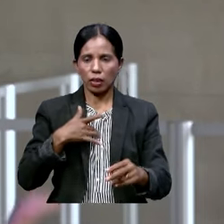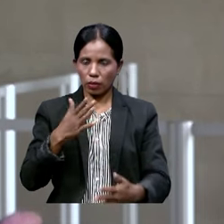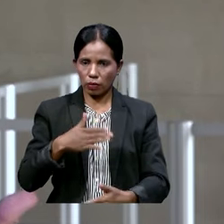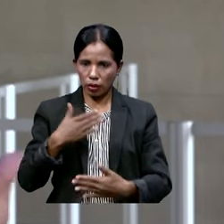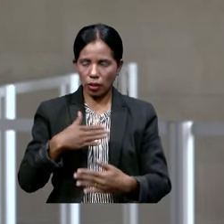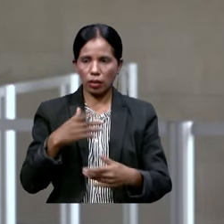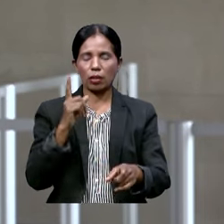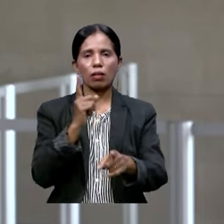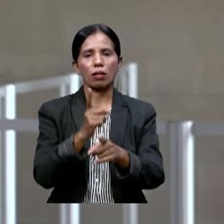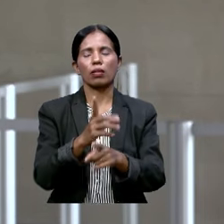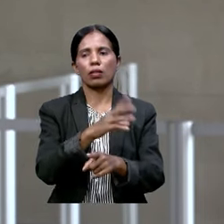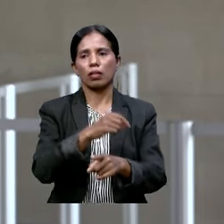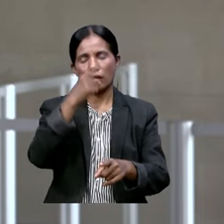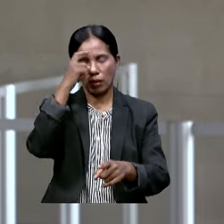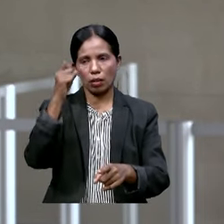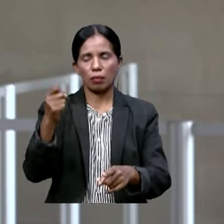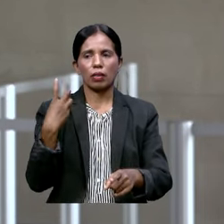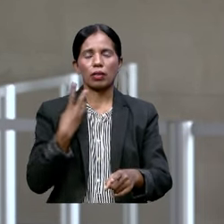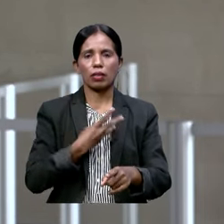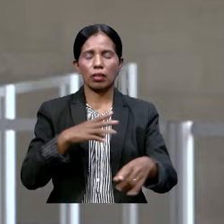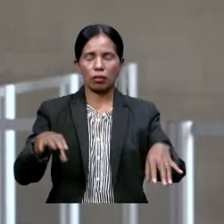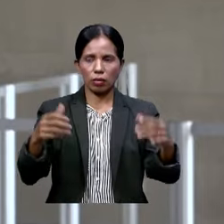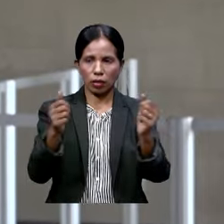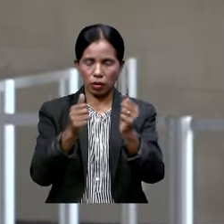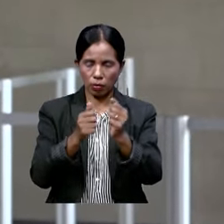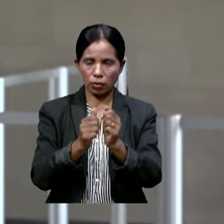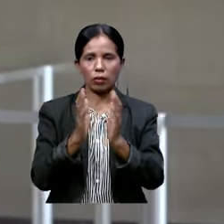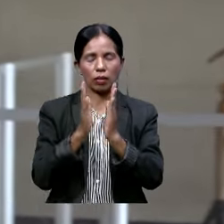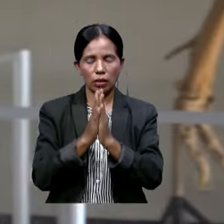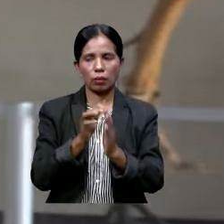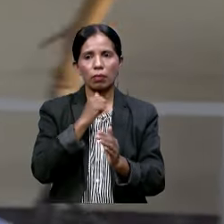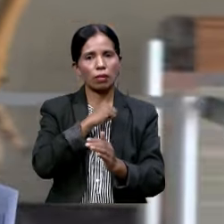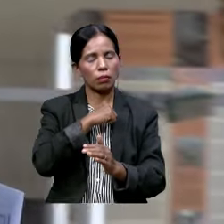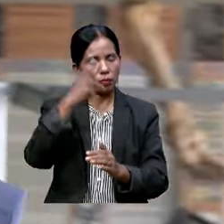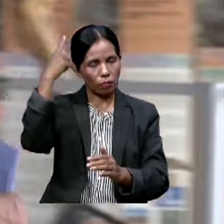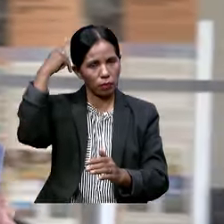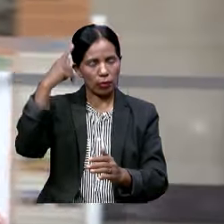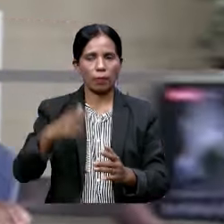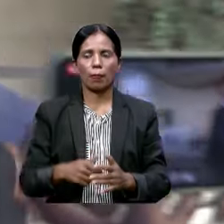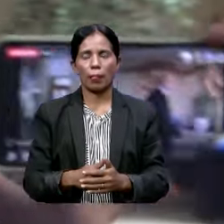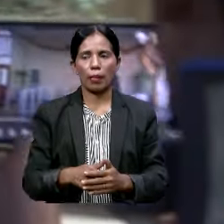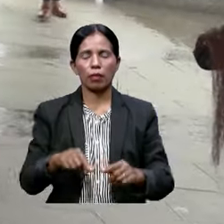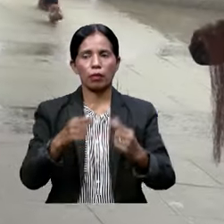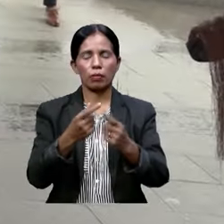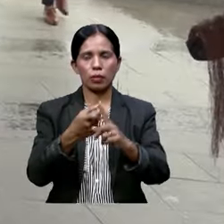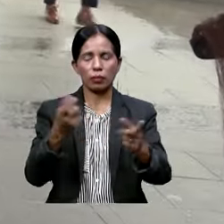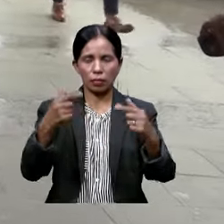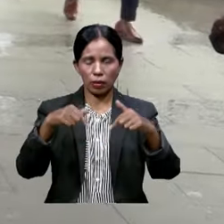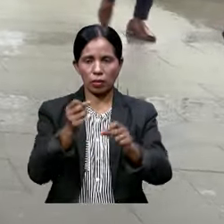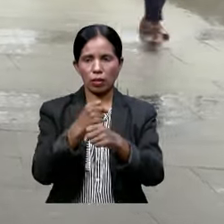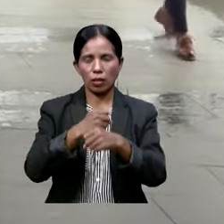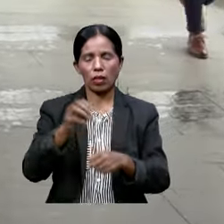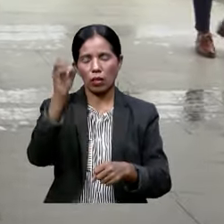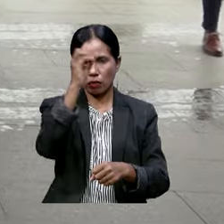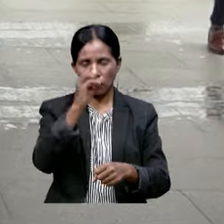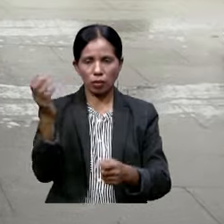porque estamos a trabalhar para receber o Santo Padre. Tua agenda, equipa o Vaticano, sem mais, a lotar na observação